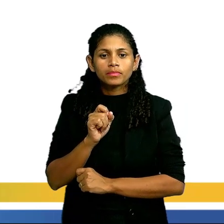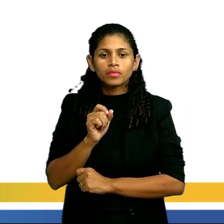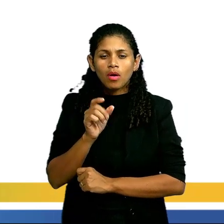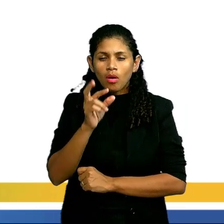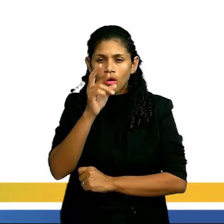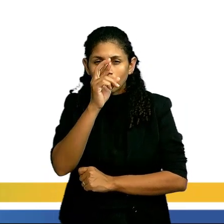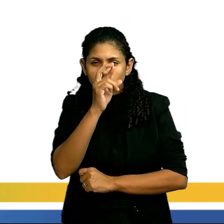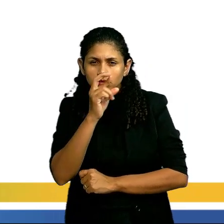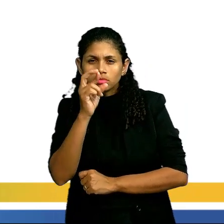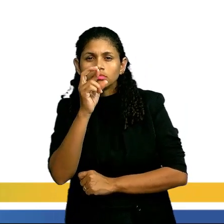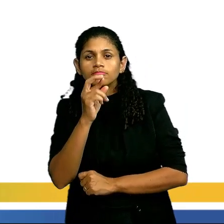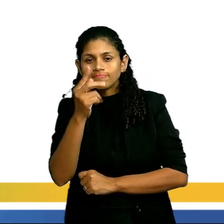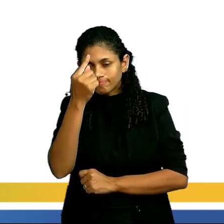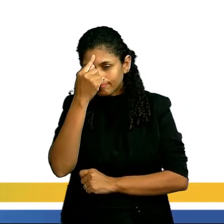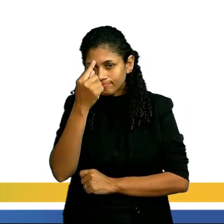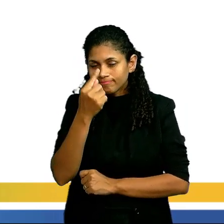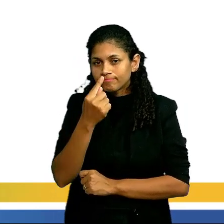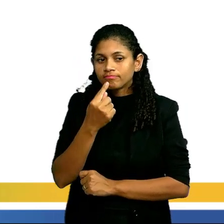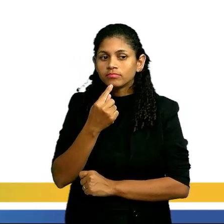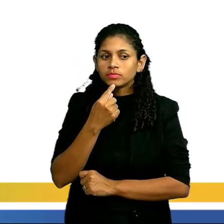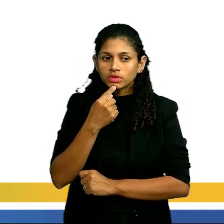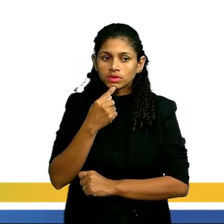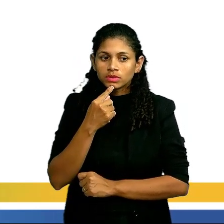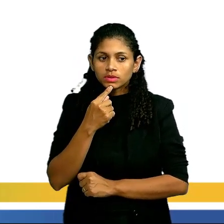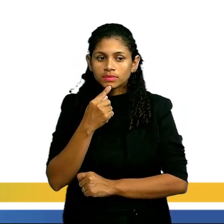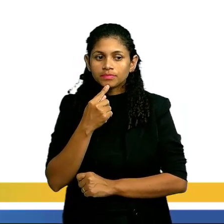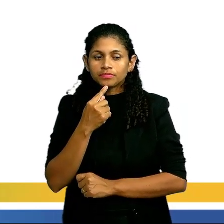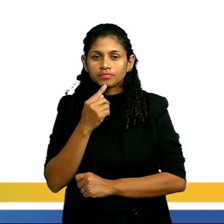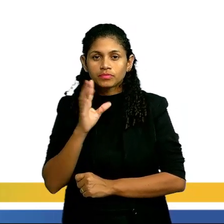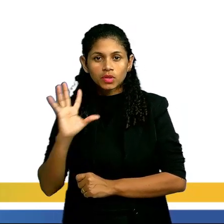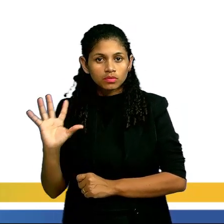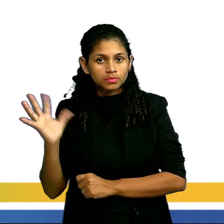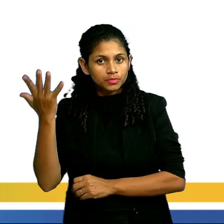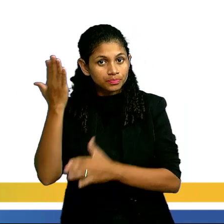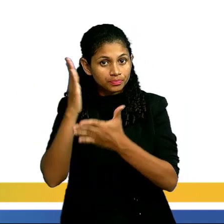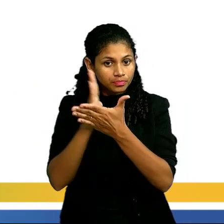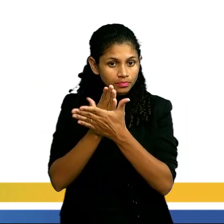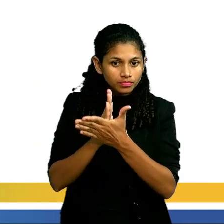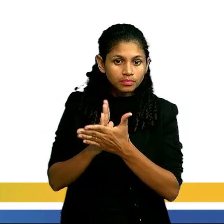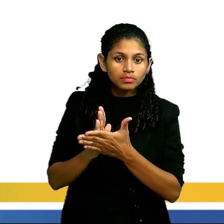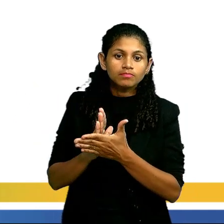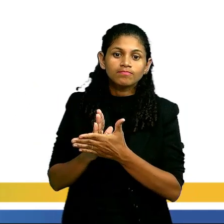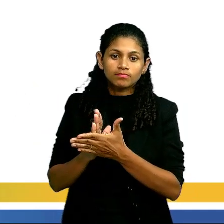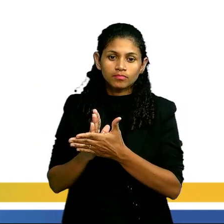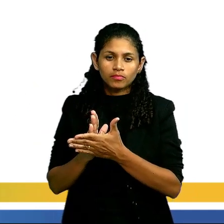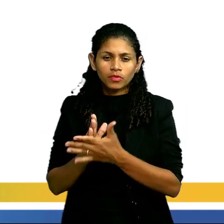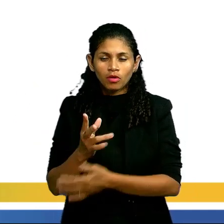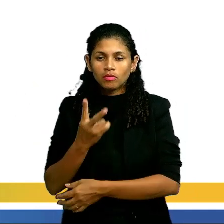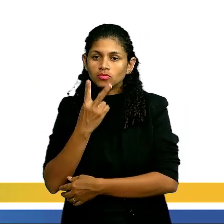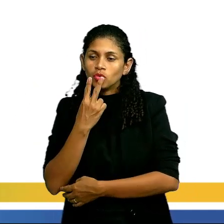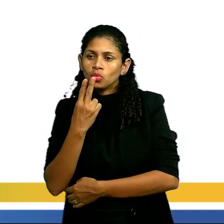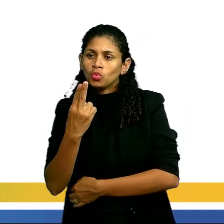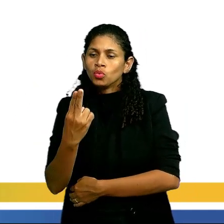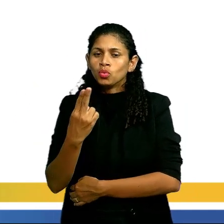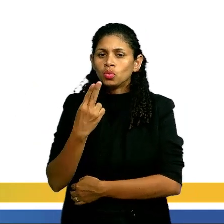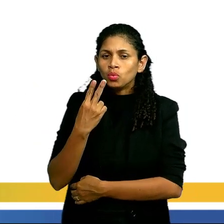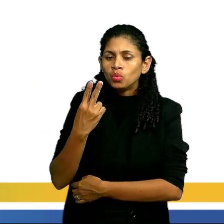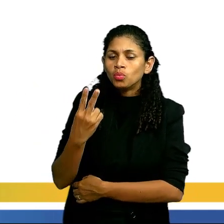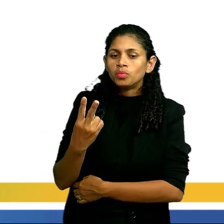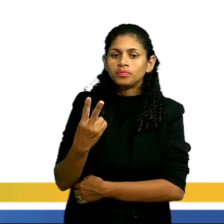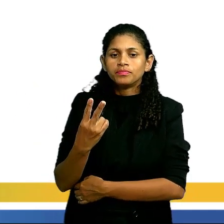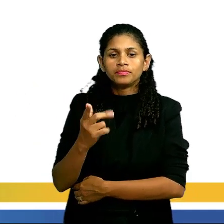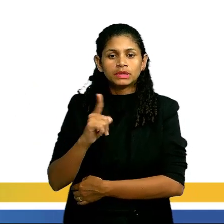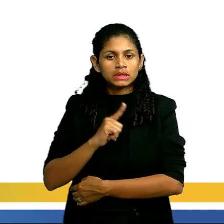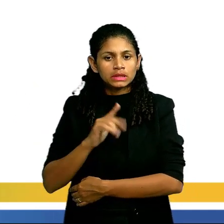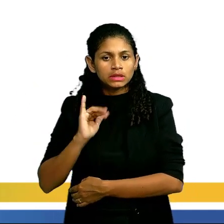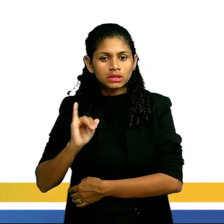que é uma cena em que estão acontecendo ali algumas coisas, né, tá fumando charuto cubano, né, tem